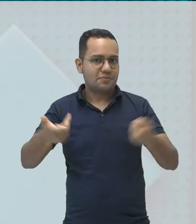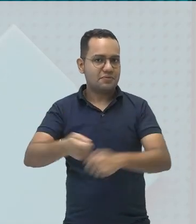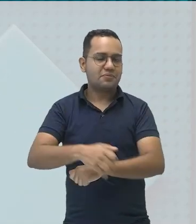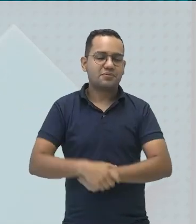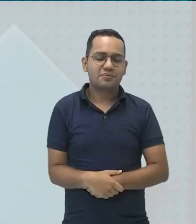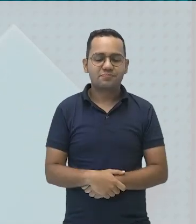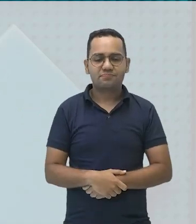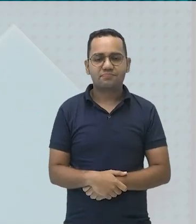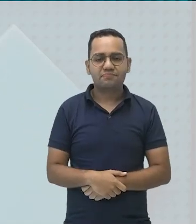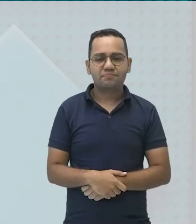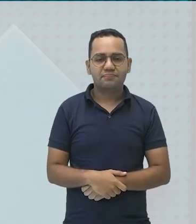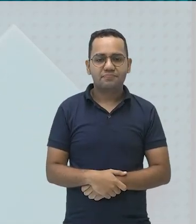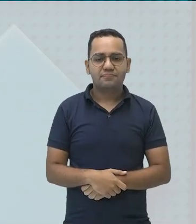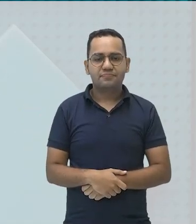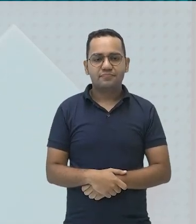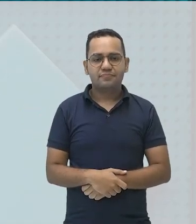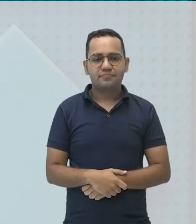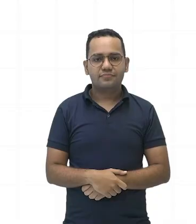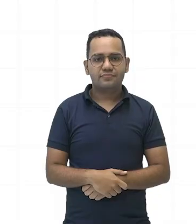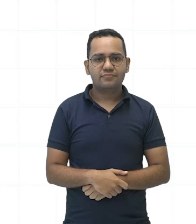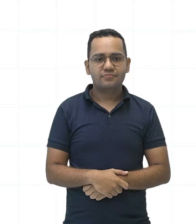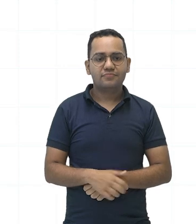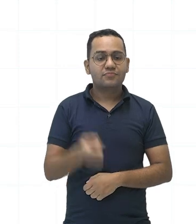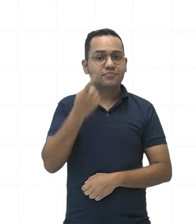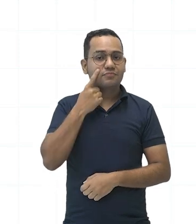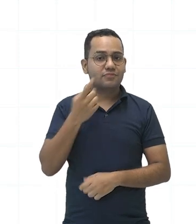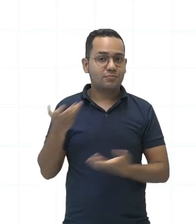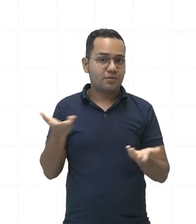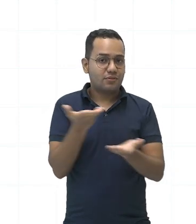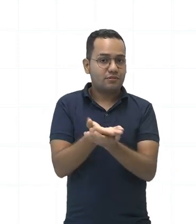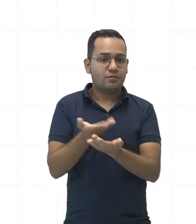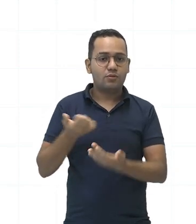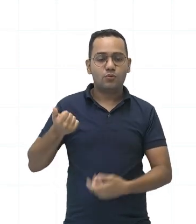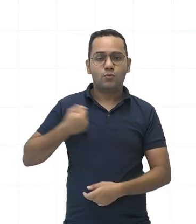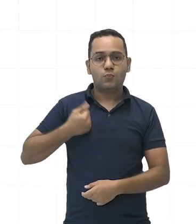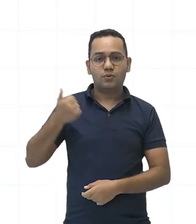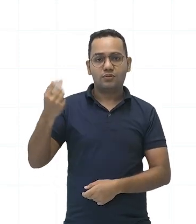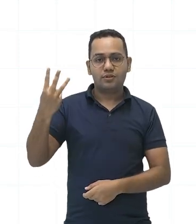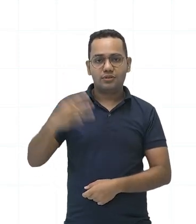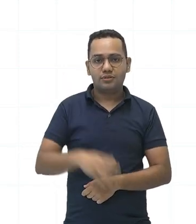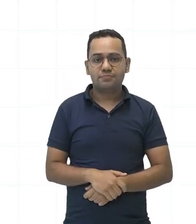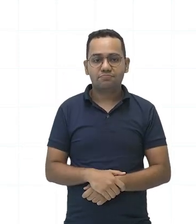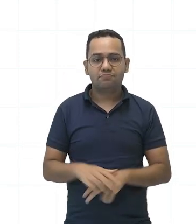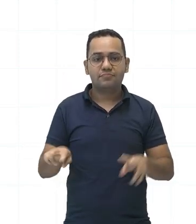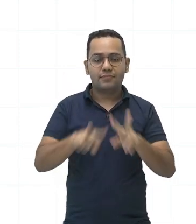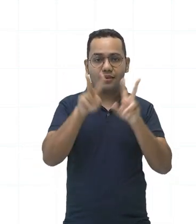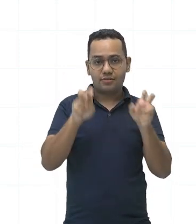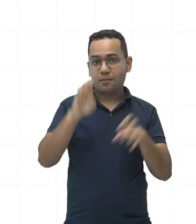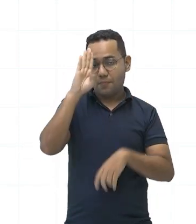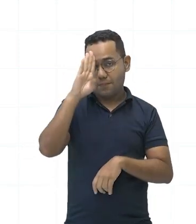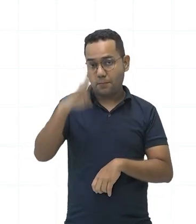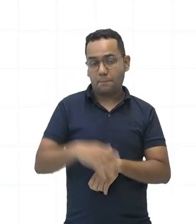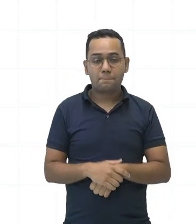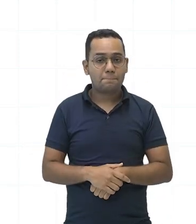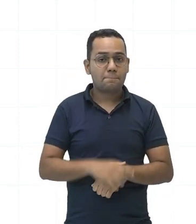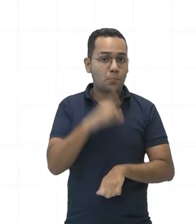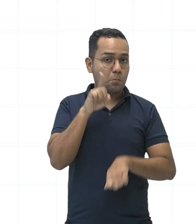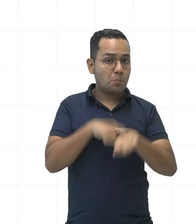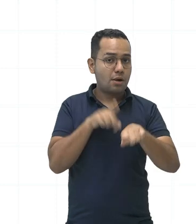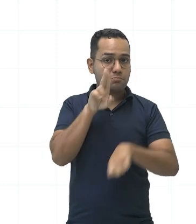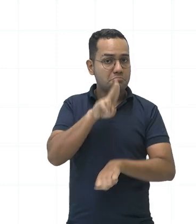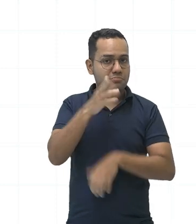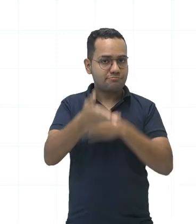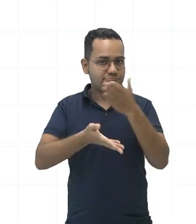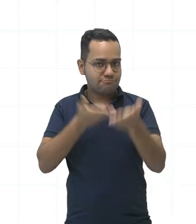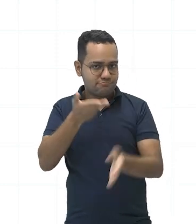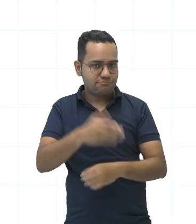Física. Vamos ver qual será a nossa aula de hoje? Muito bem, hoje é a nossa aula 13. O nosso objeto de